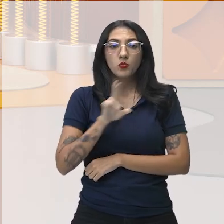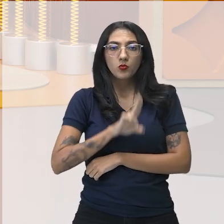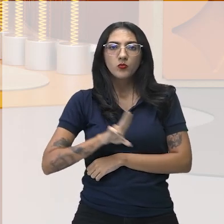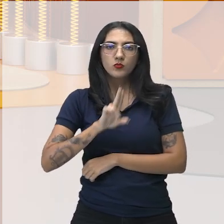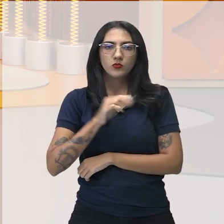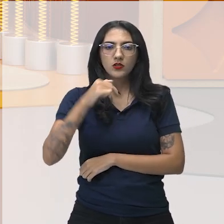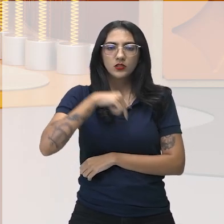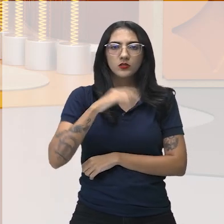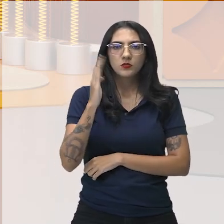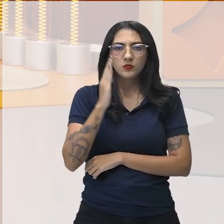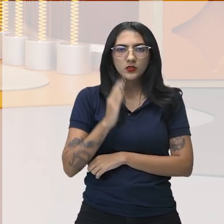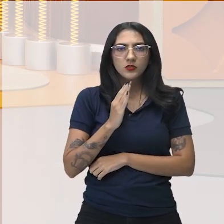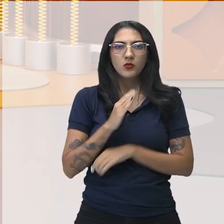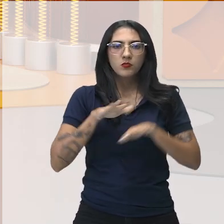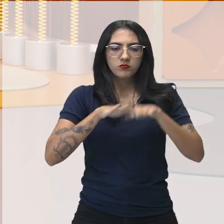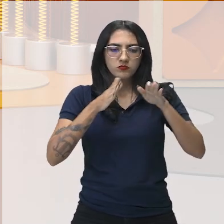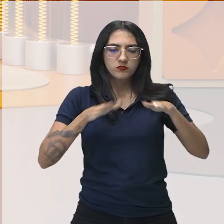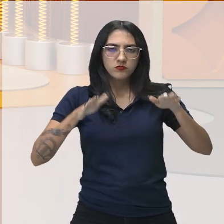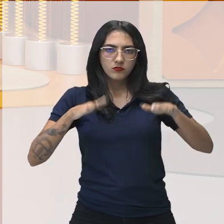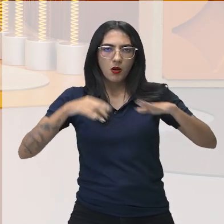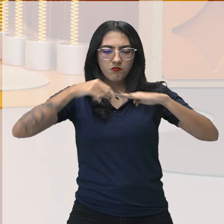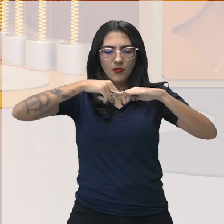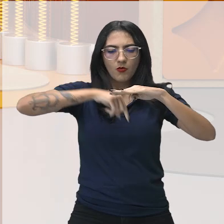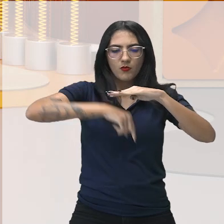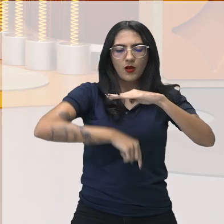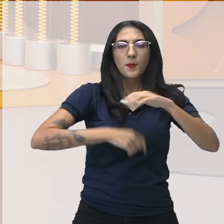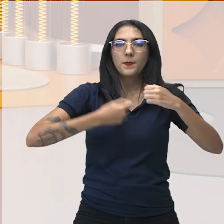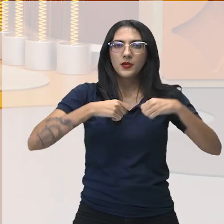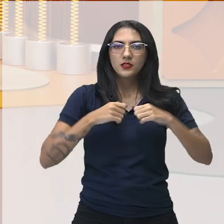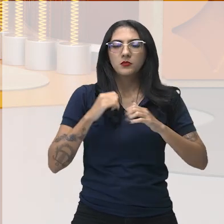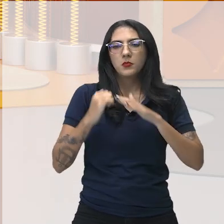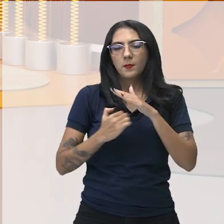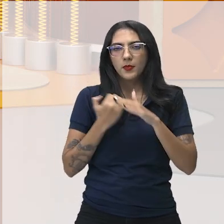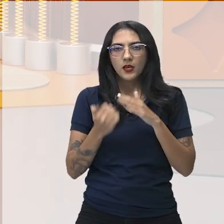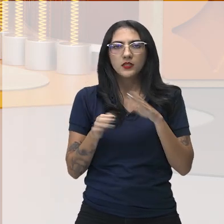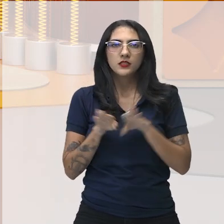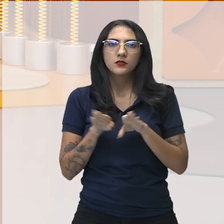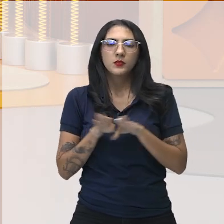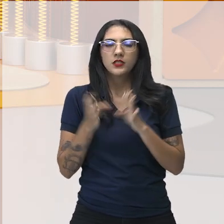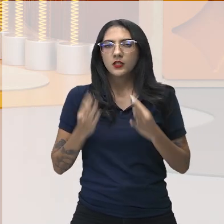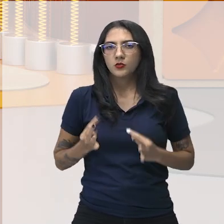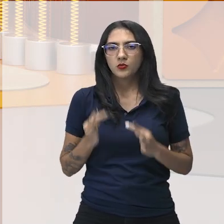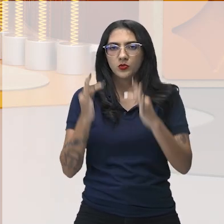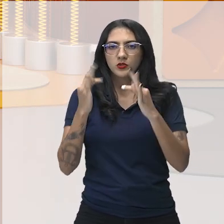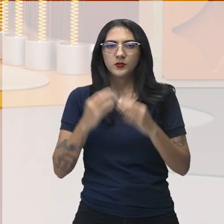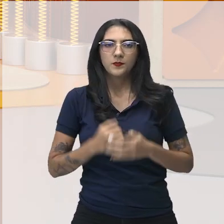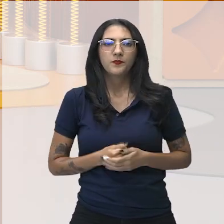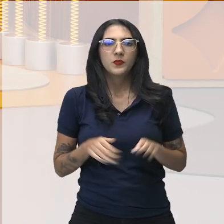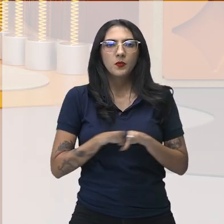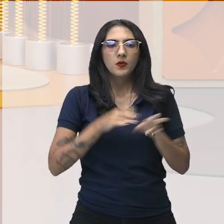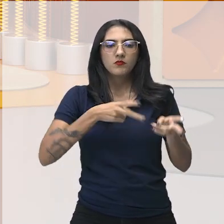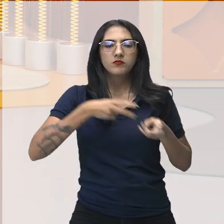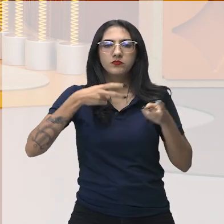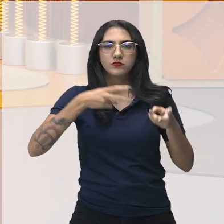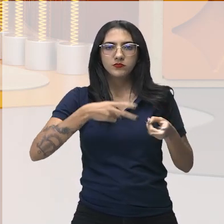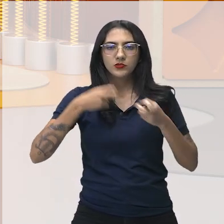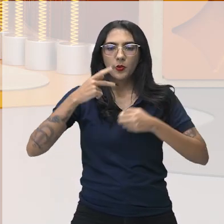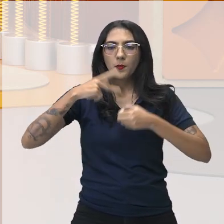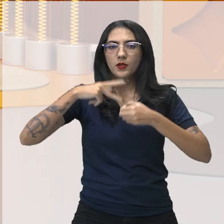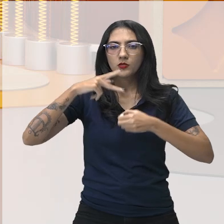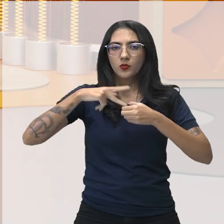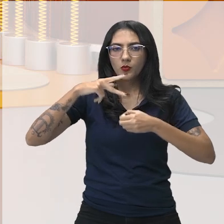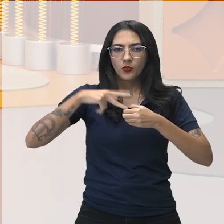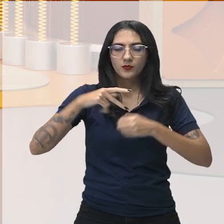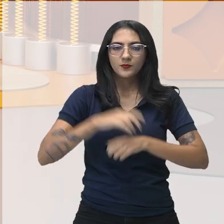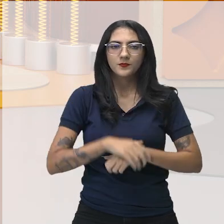petróleo localizada ali em águas profundas. Dados relacionados à extração de petróleo recente aqui da